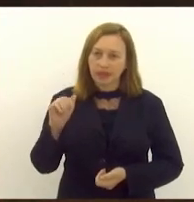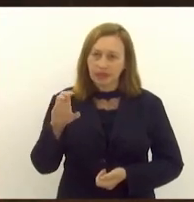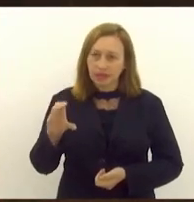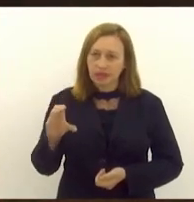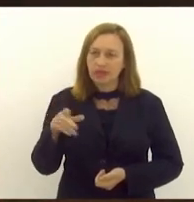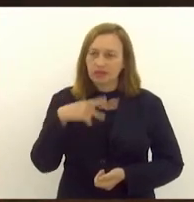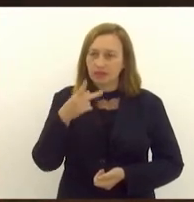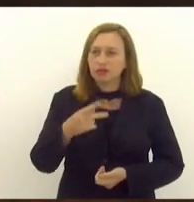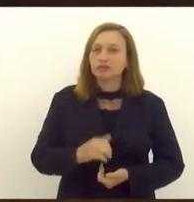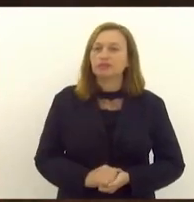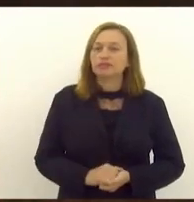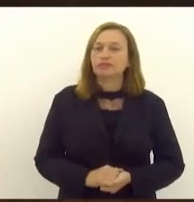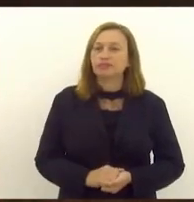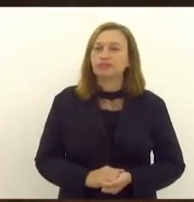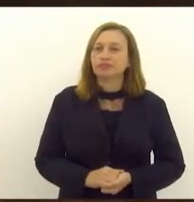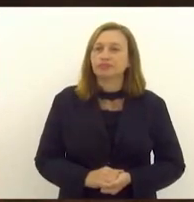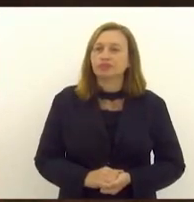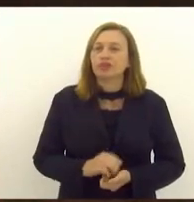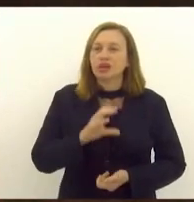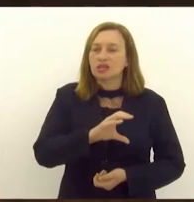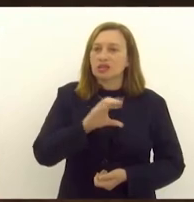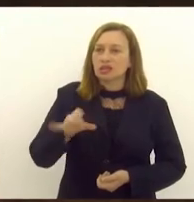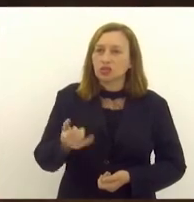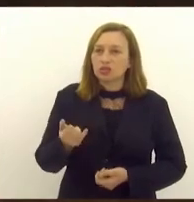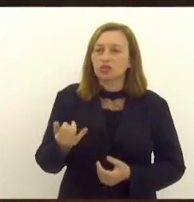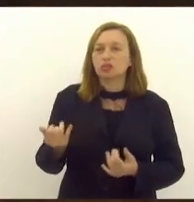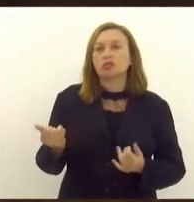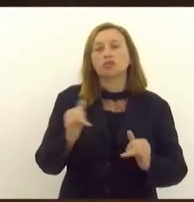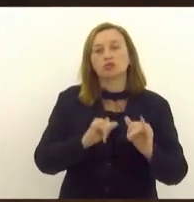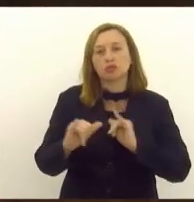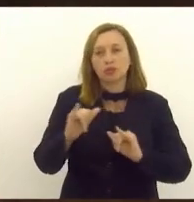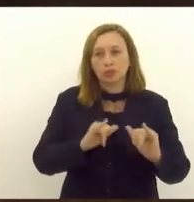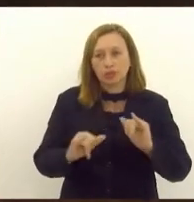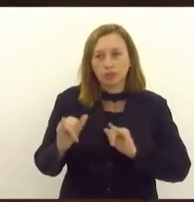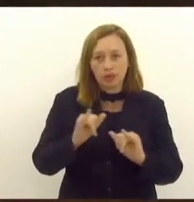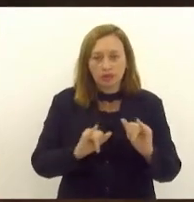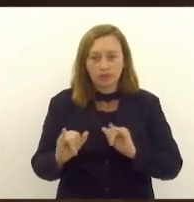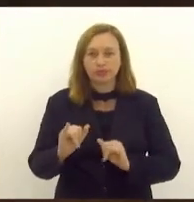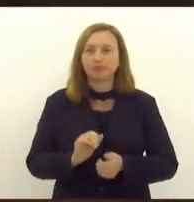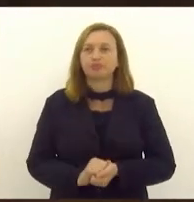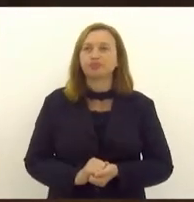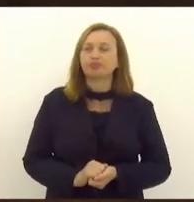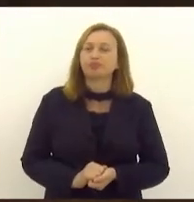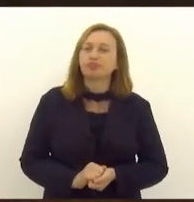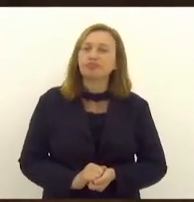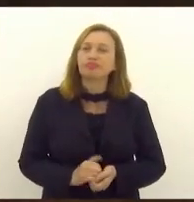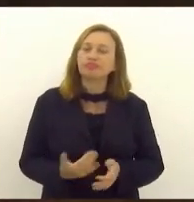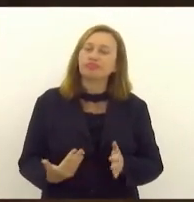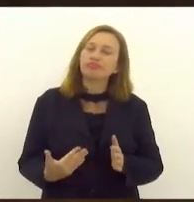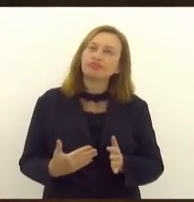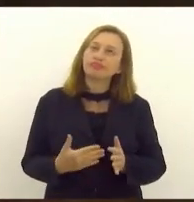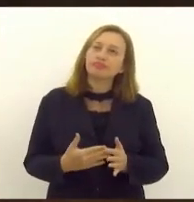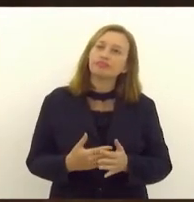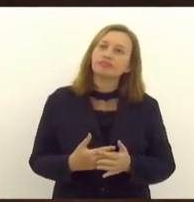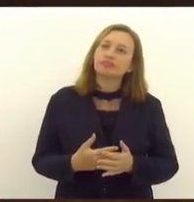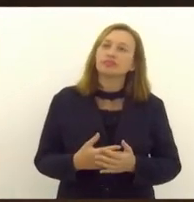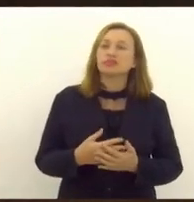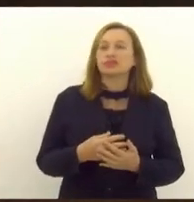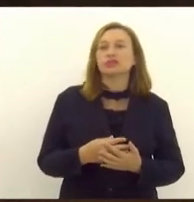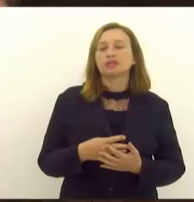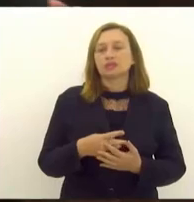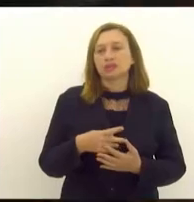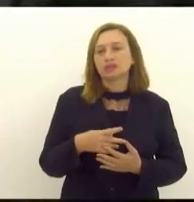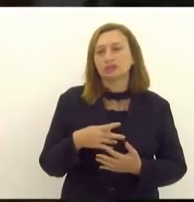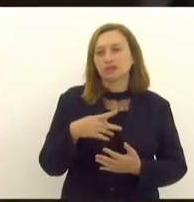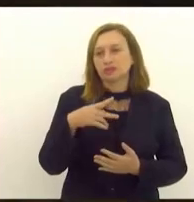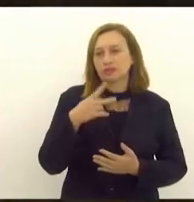posicionamento que é o seguinte na ccj a gente tem formado com vencimento e até colocamos por meio de uma